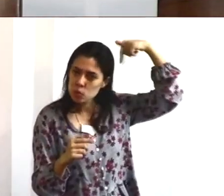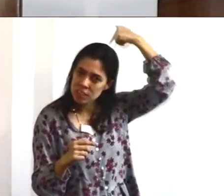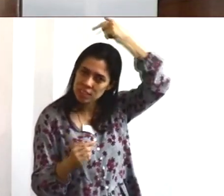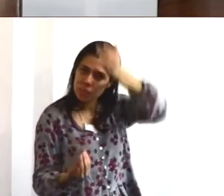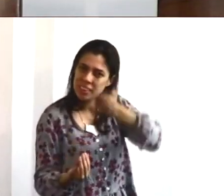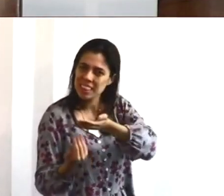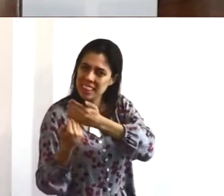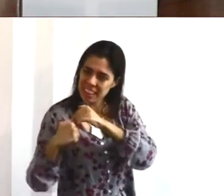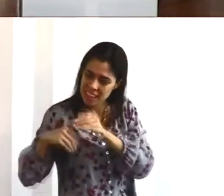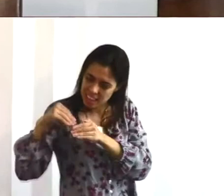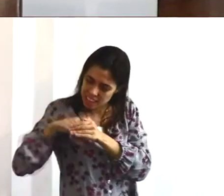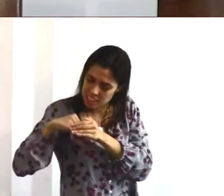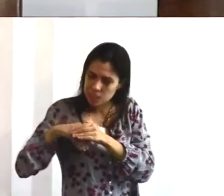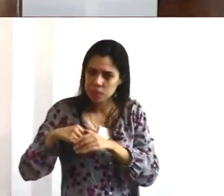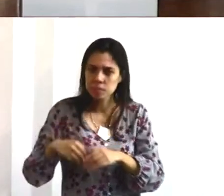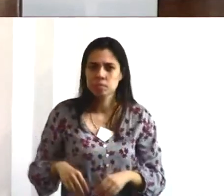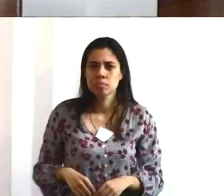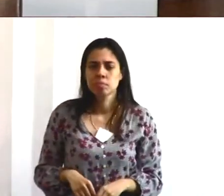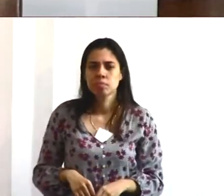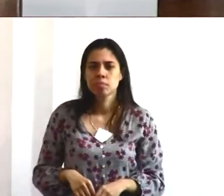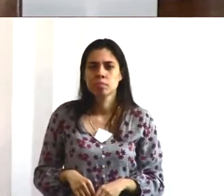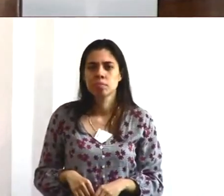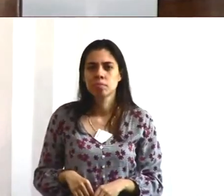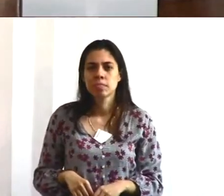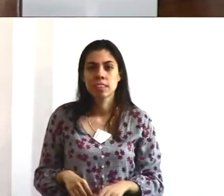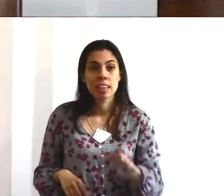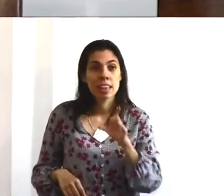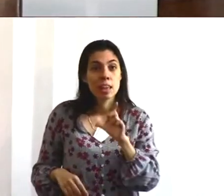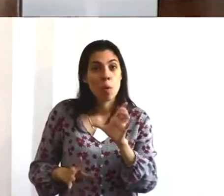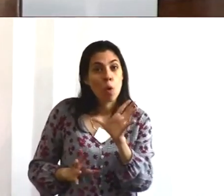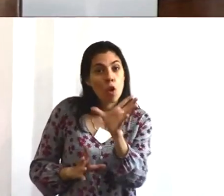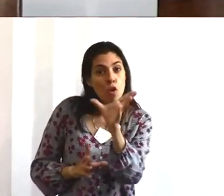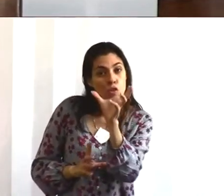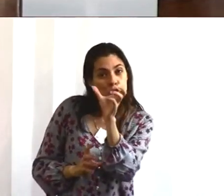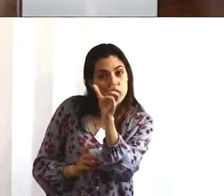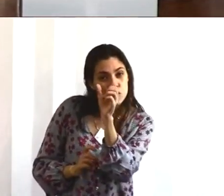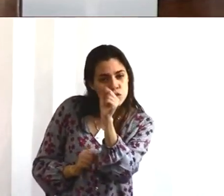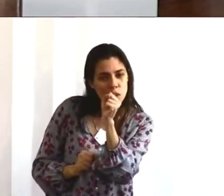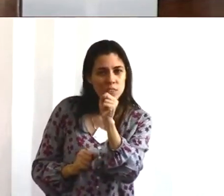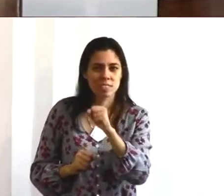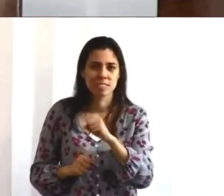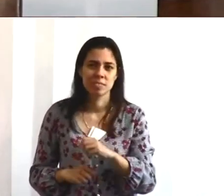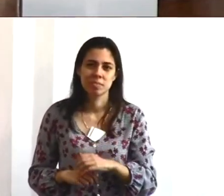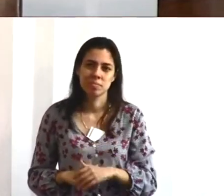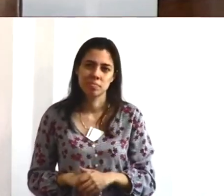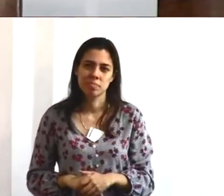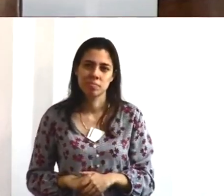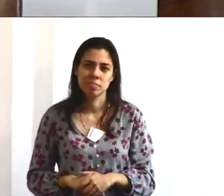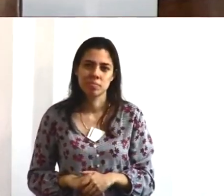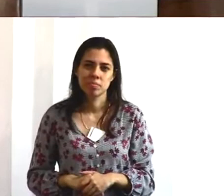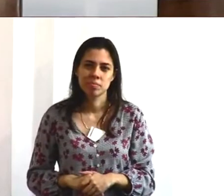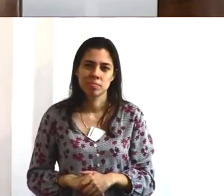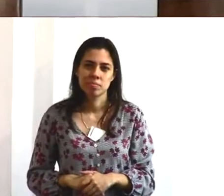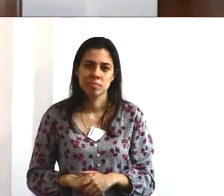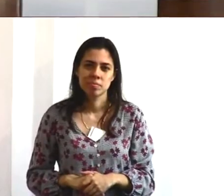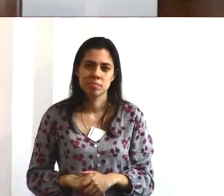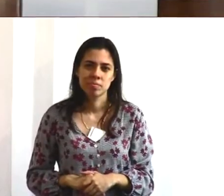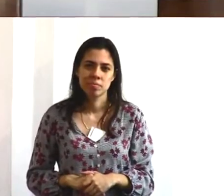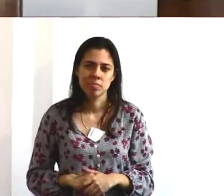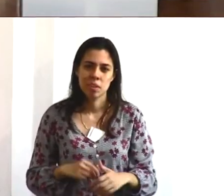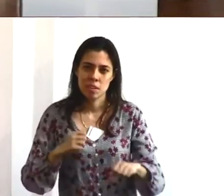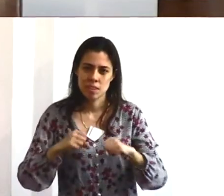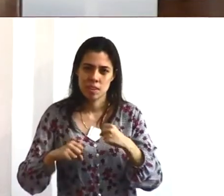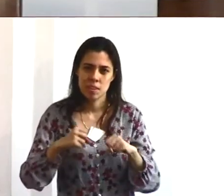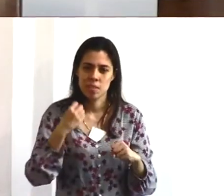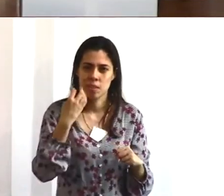Espírito Santo habita em nós, nós temos uma fortaleza. Por isso que o que o texto diz para nós, que onde o Senhor